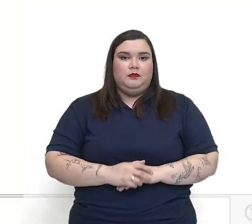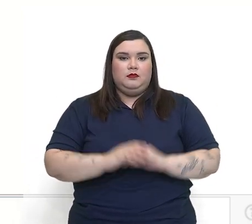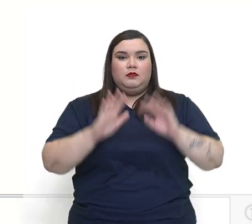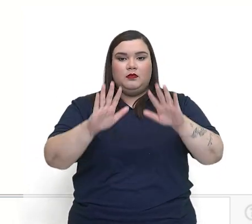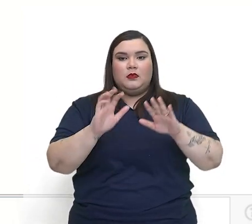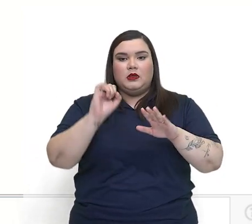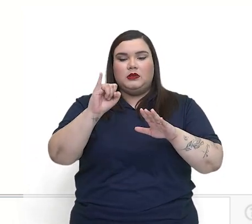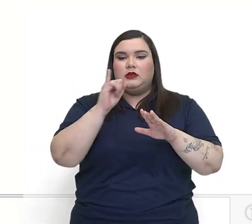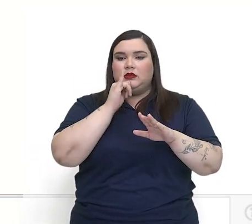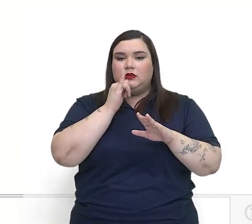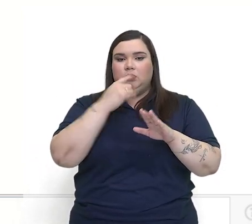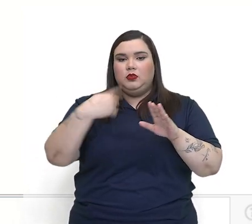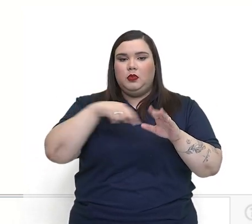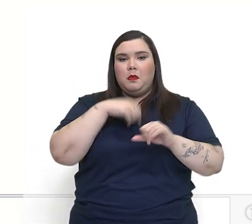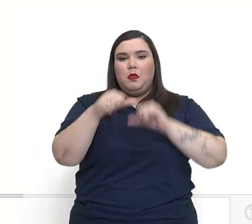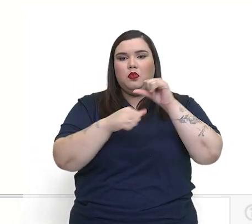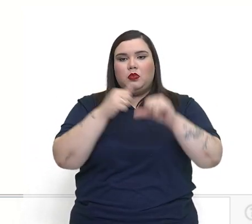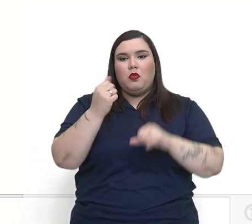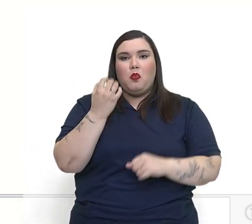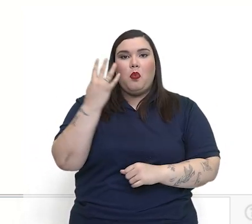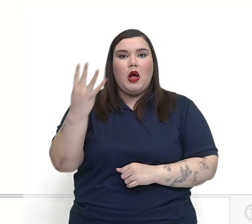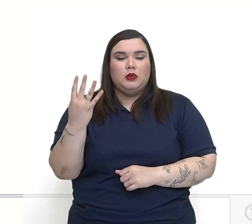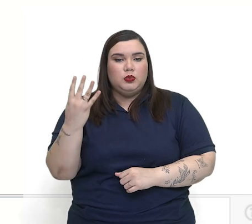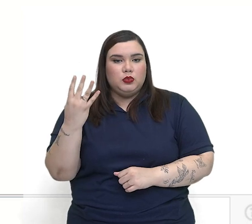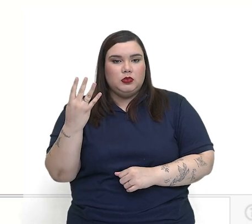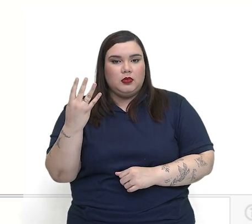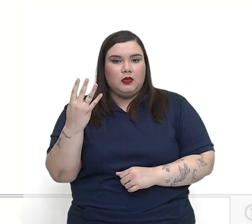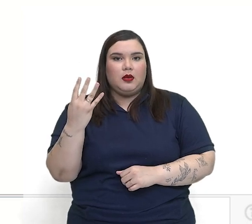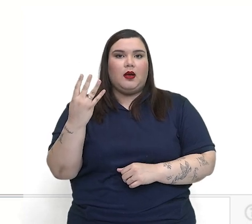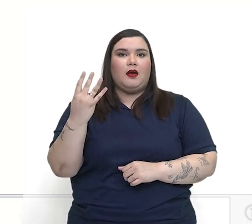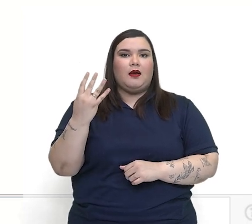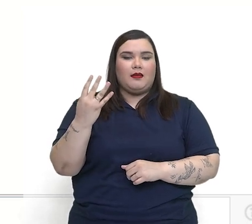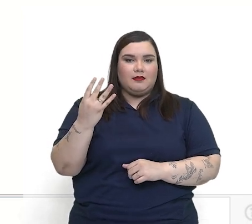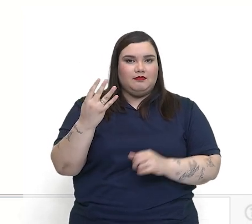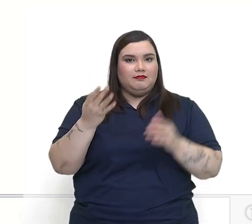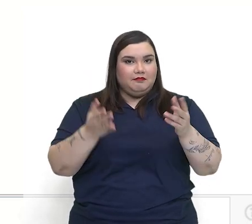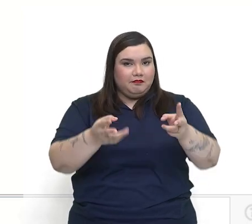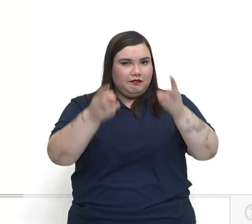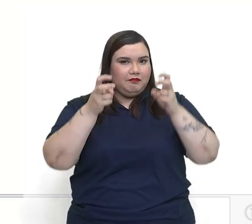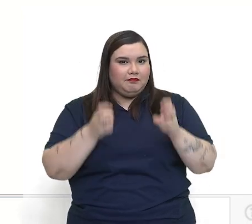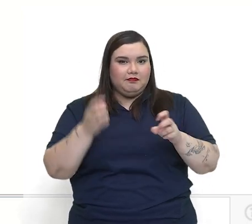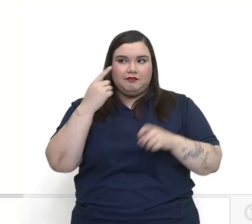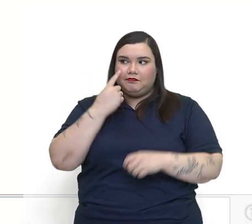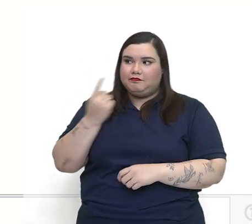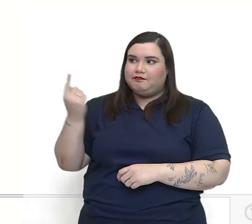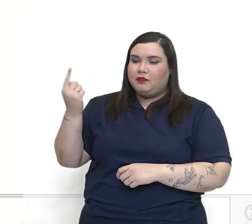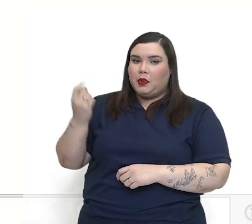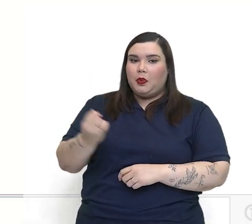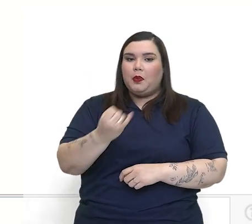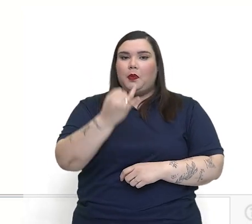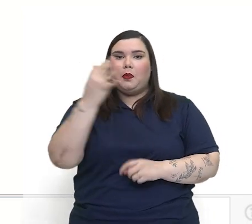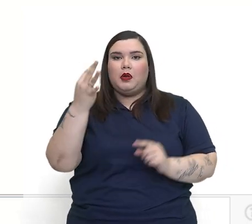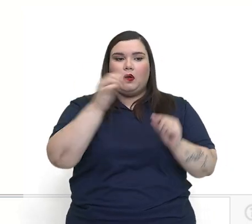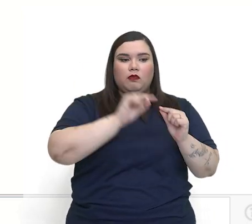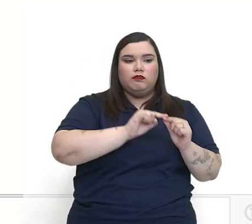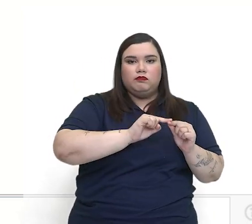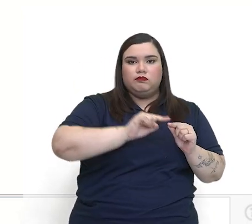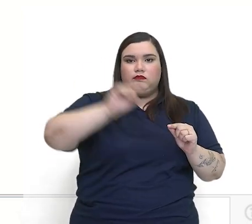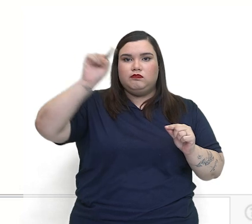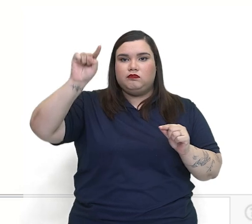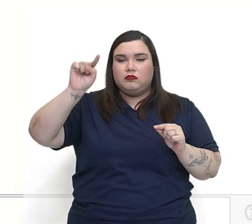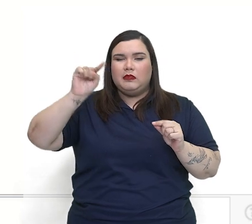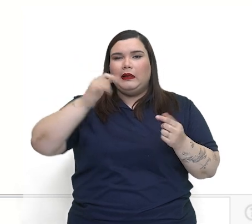invés de 3 lados, passamos a ter 4. Olha só. Nós vamos ter quantas diagonais aqui, ó?